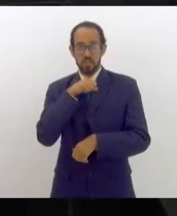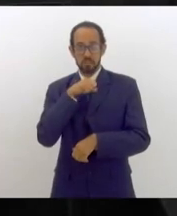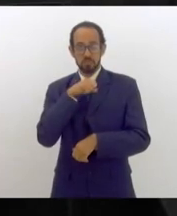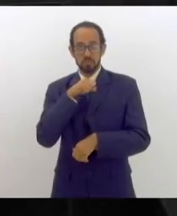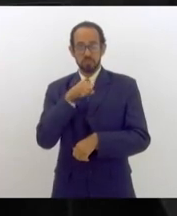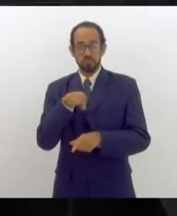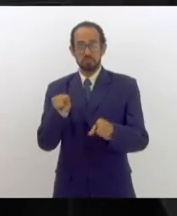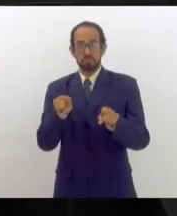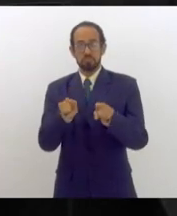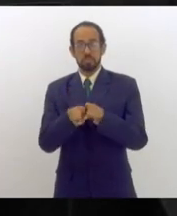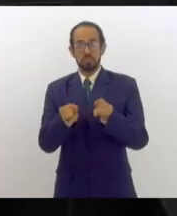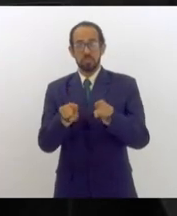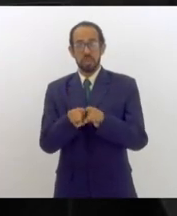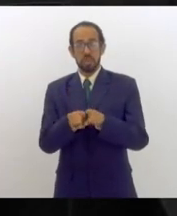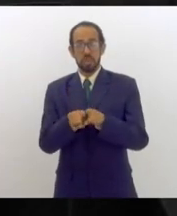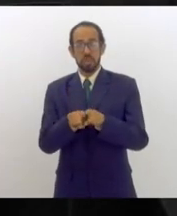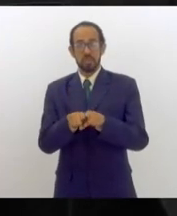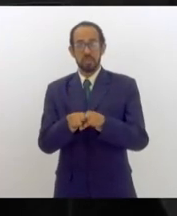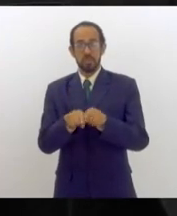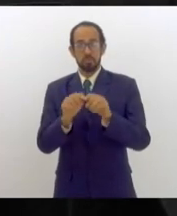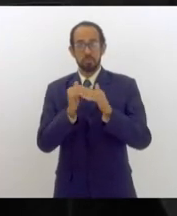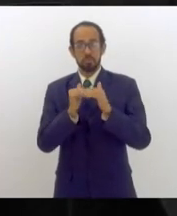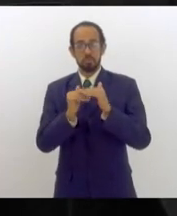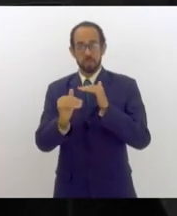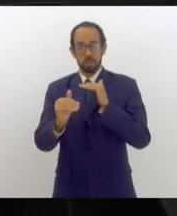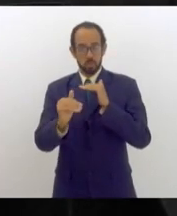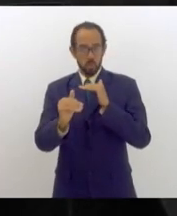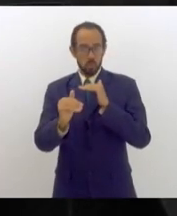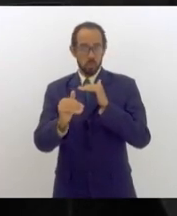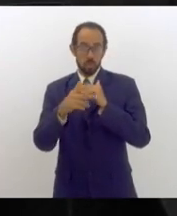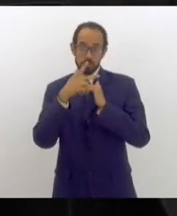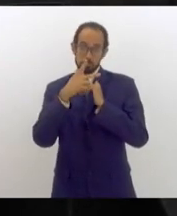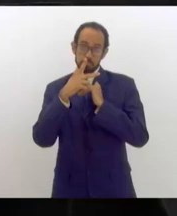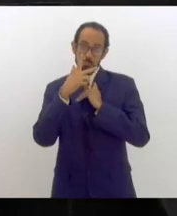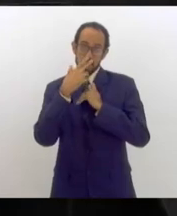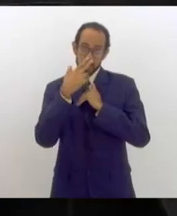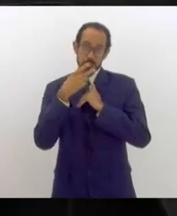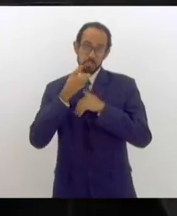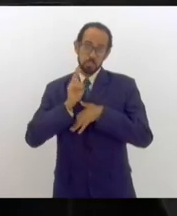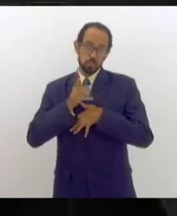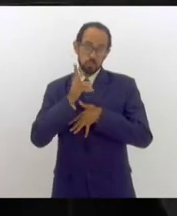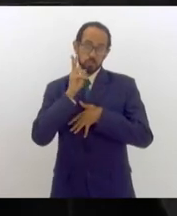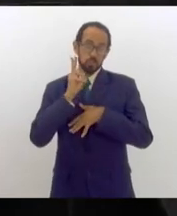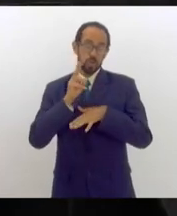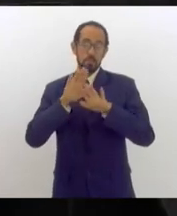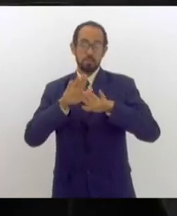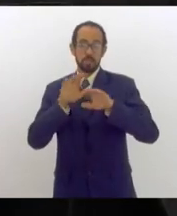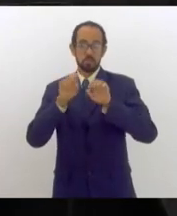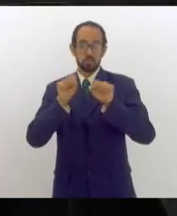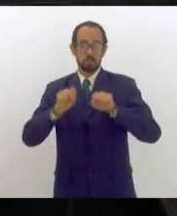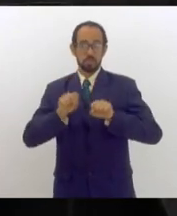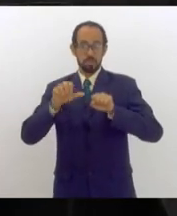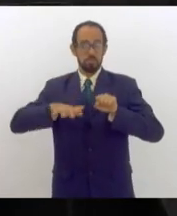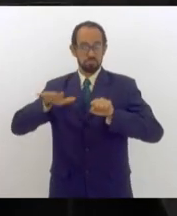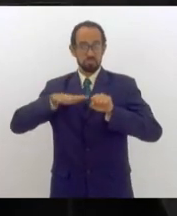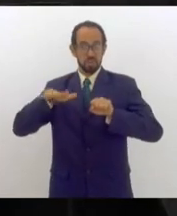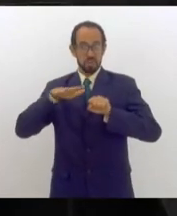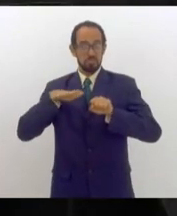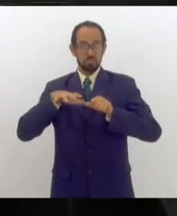e ainda tá um metrô em pé no sistema como um todo tá quebrado